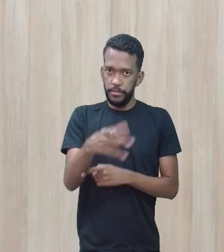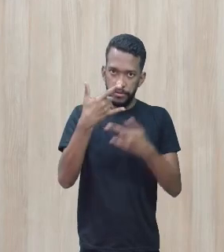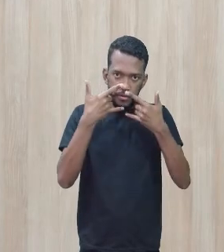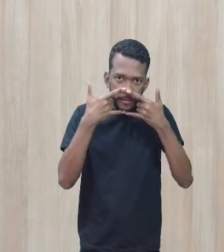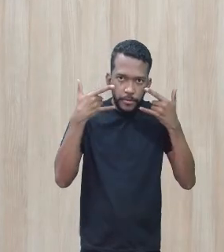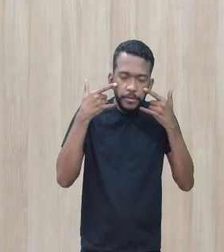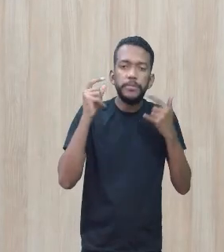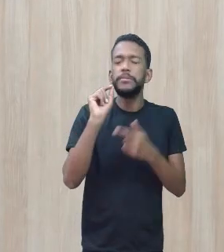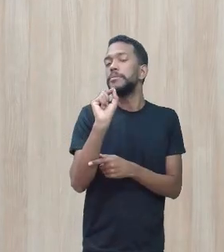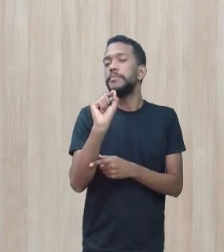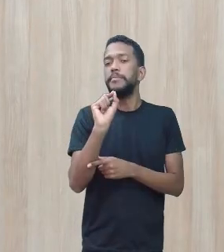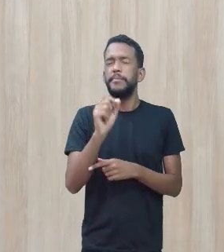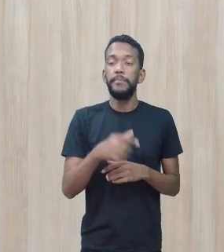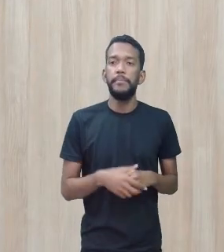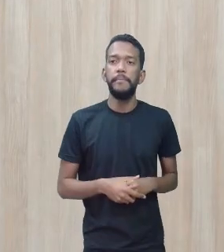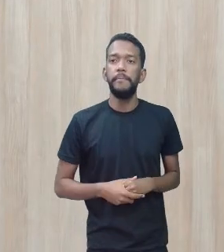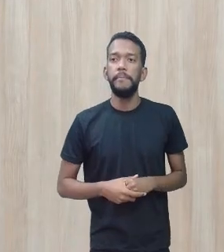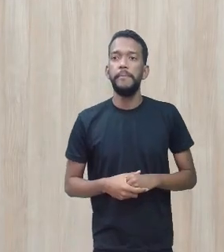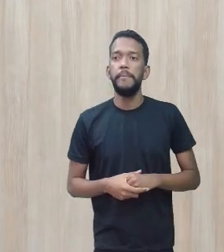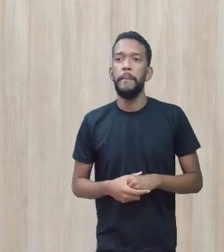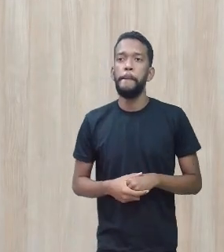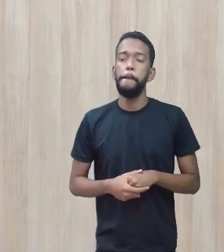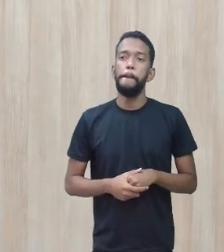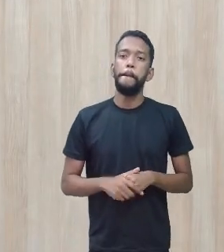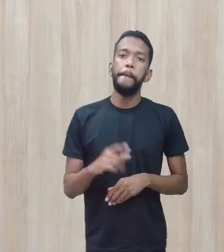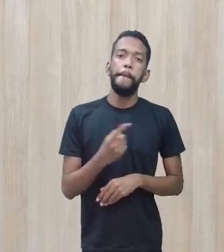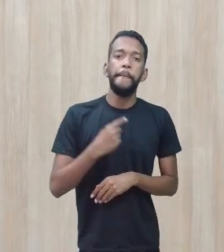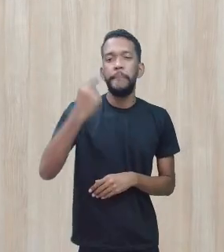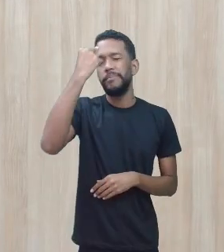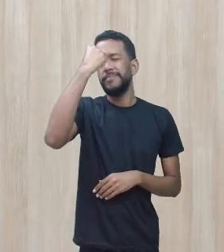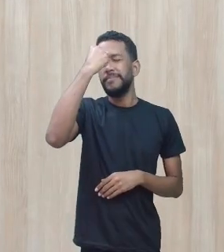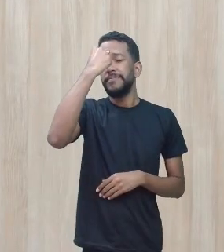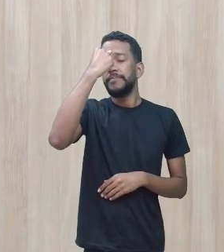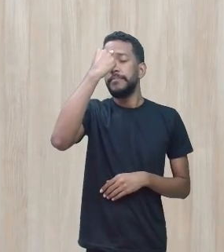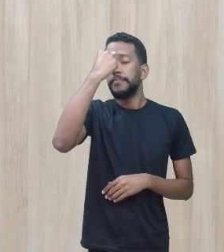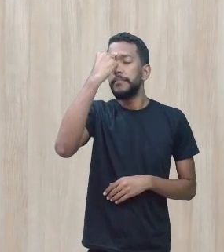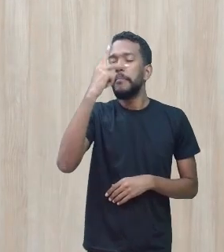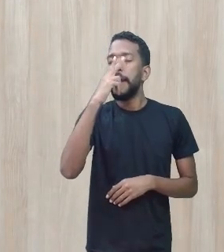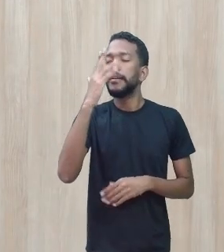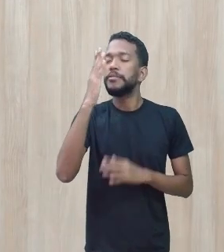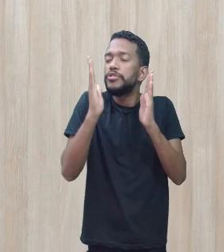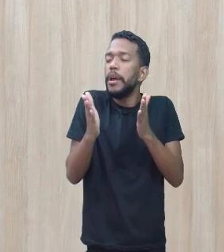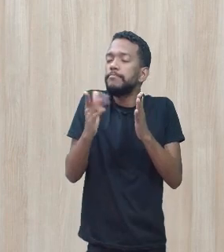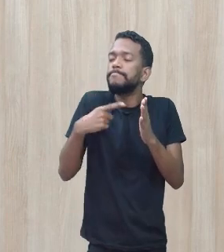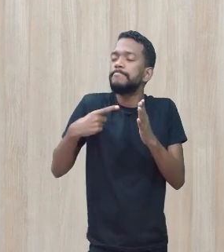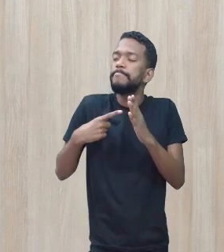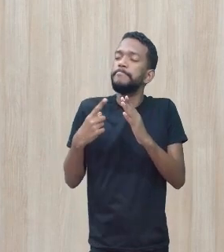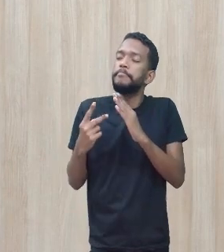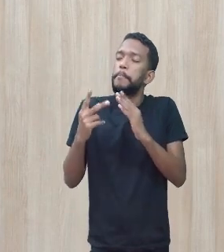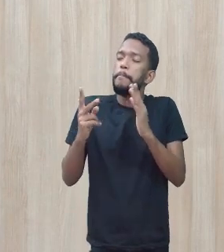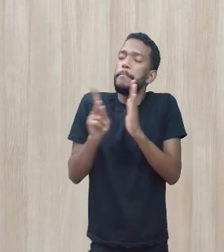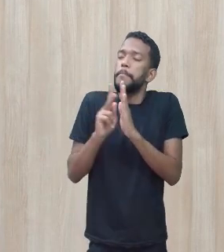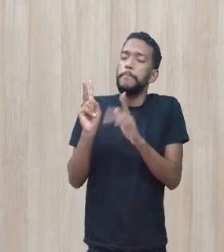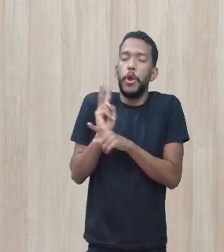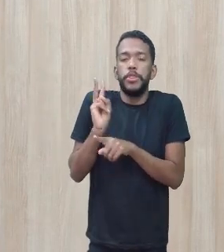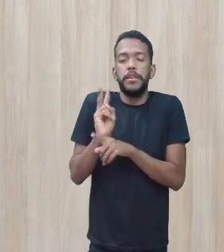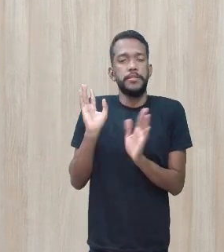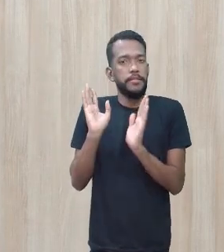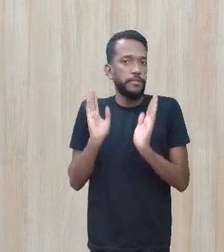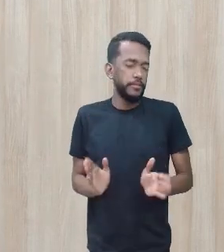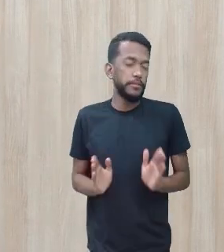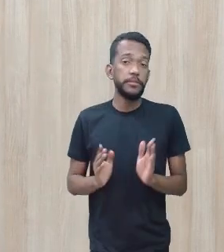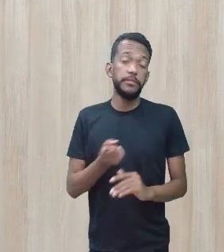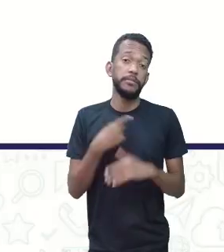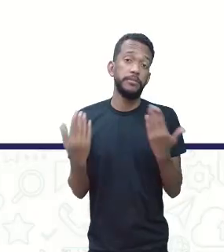na ideia de que a gente tem essa proteção, né? A gente já está no momento pandêmico. Aqui eu